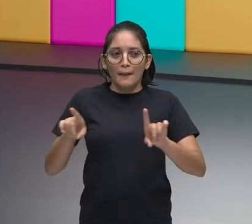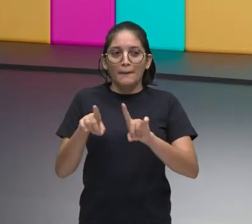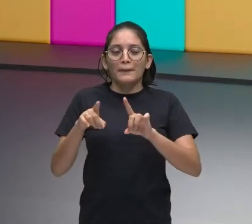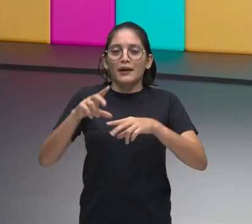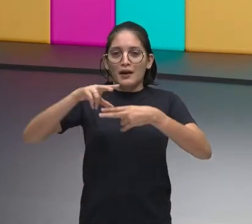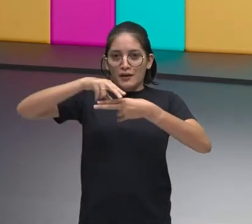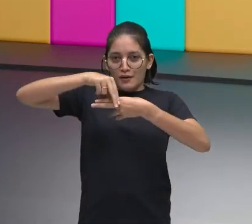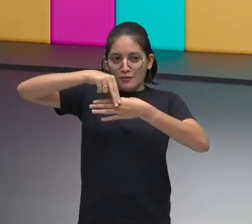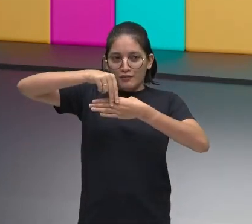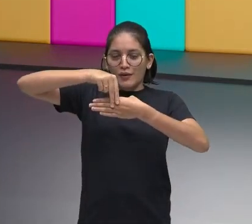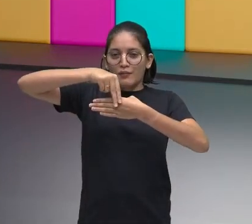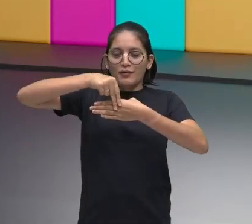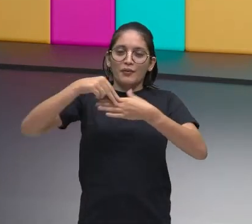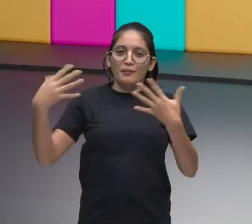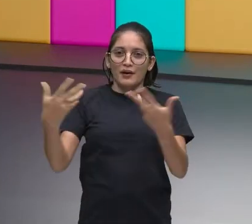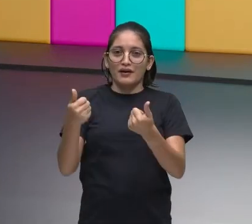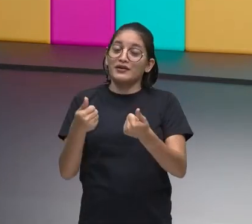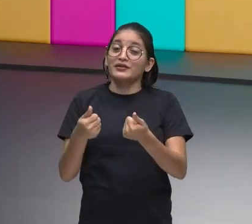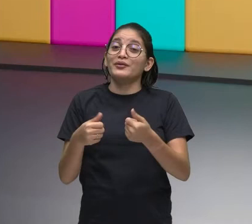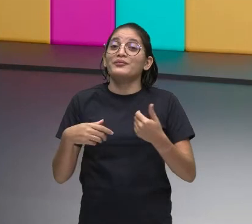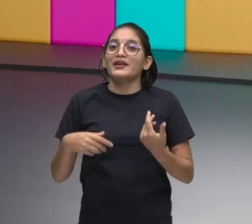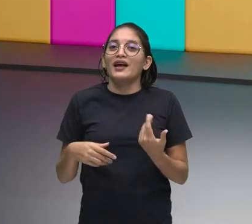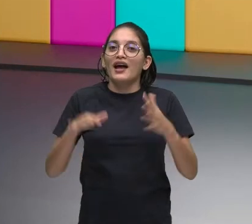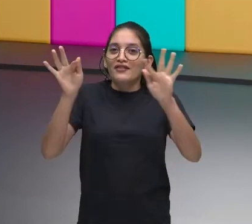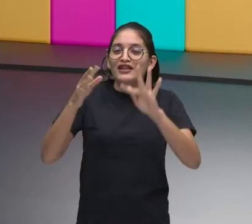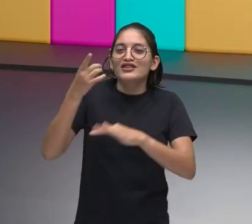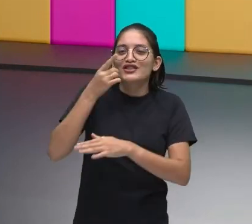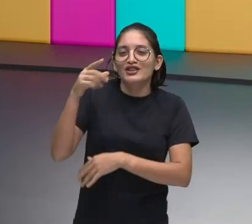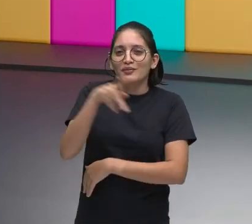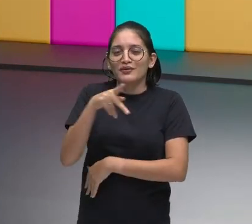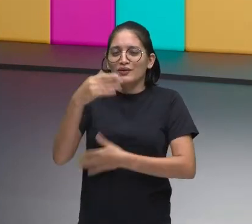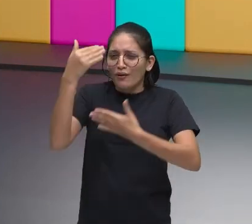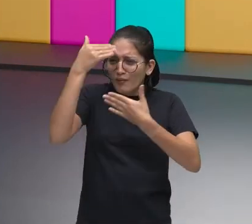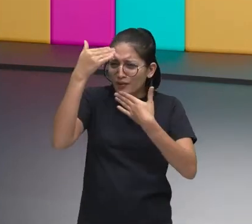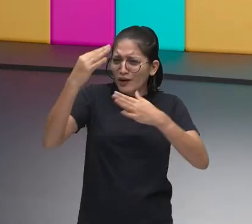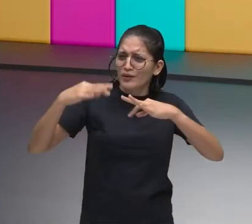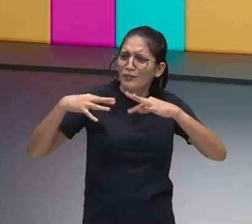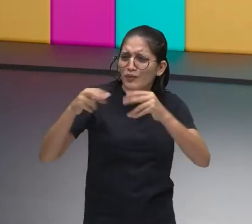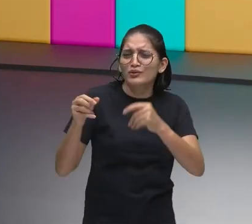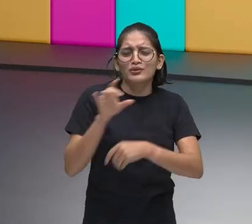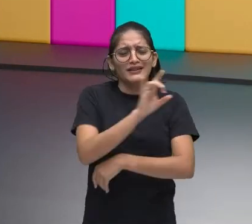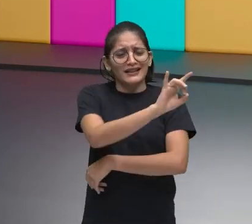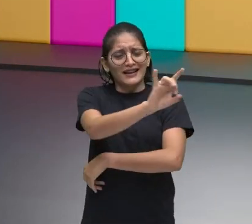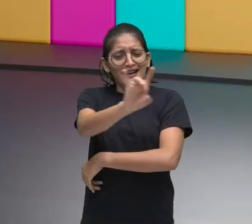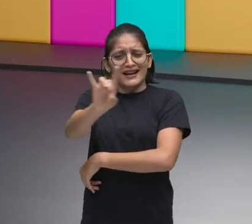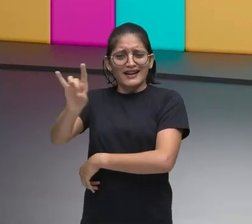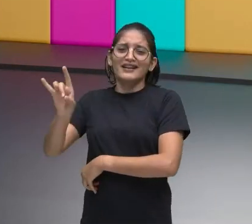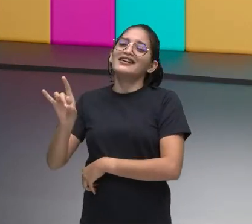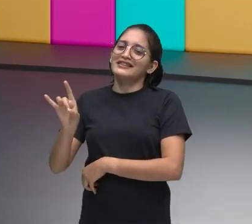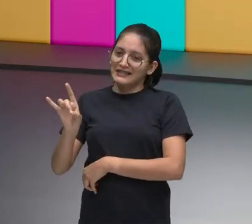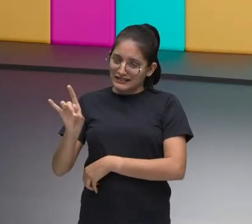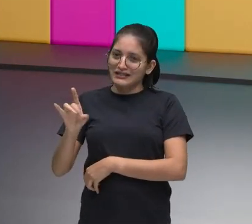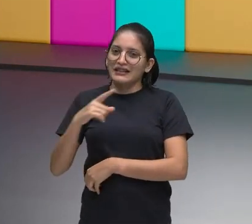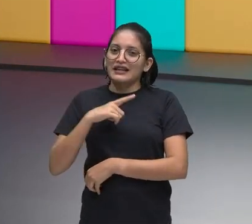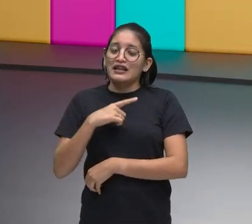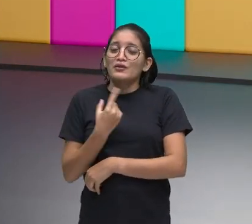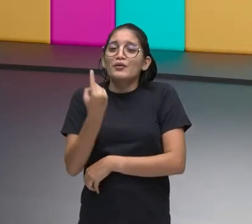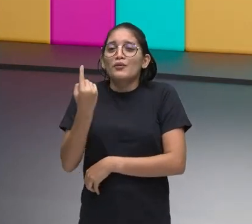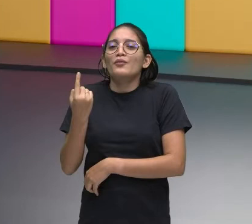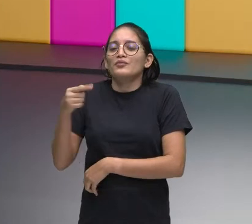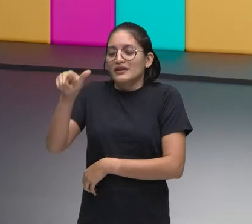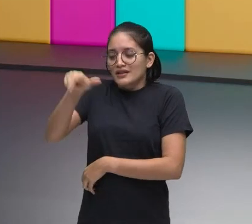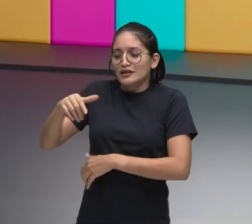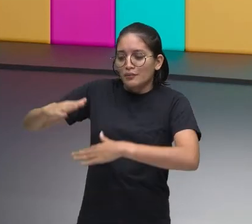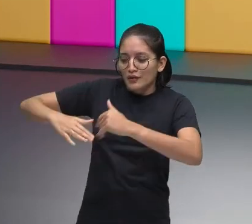maravilhoso. Professor, feliz Dia dos Professores. Obrigado por tudo. Cada um de nós passamos por um profissional desse